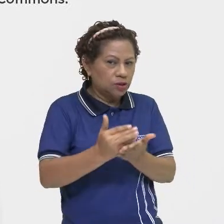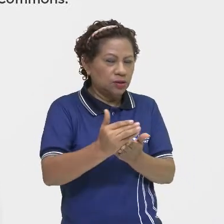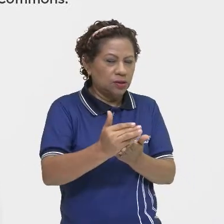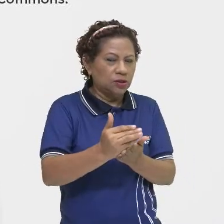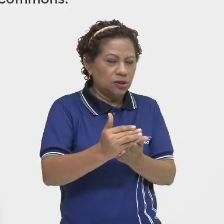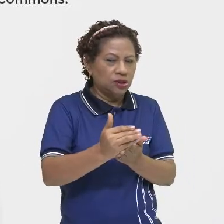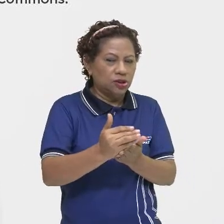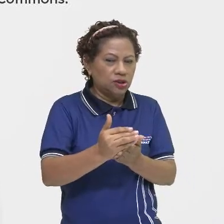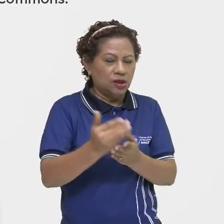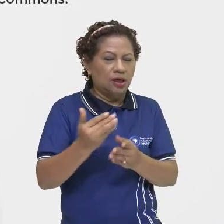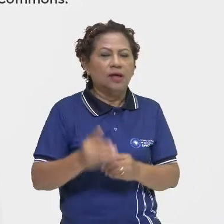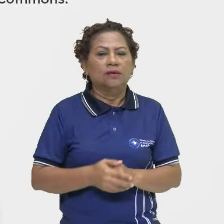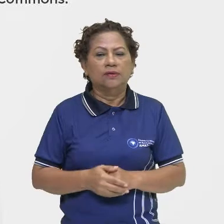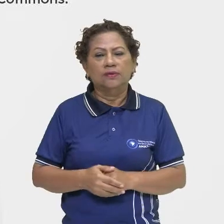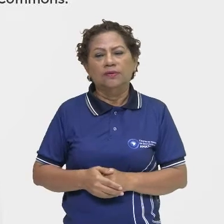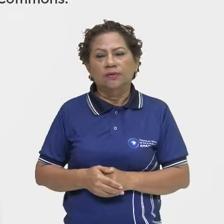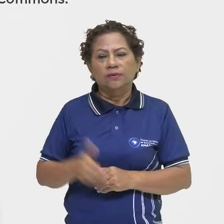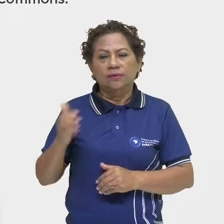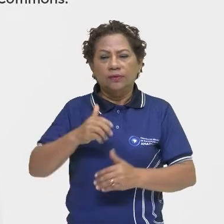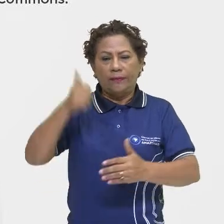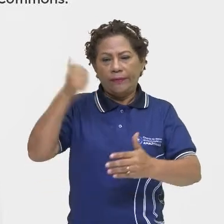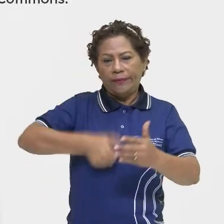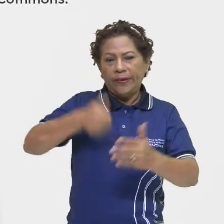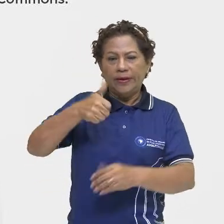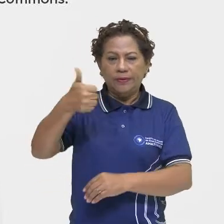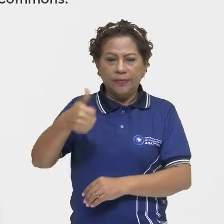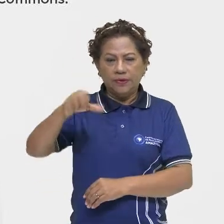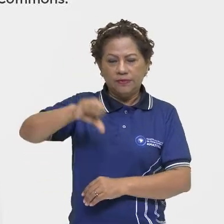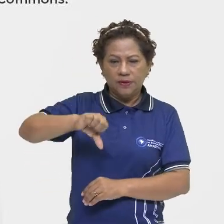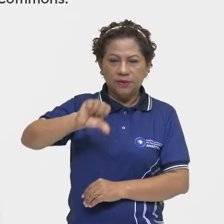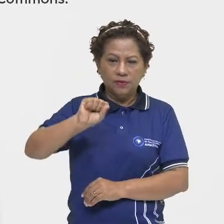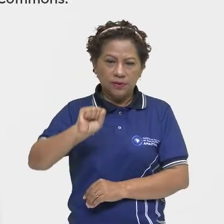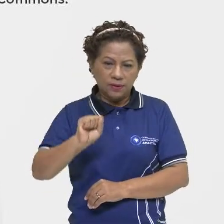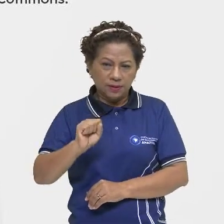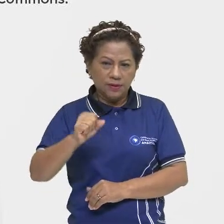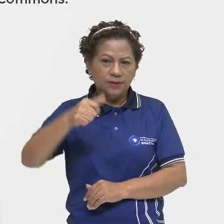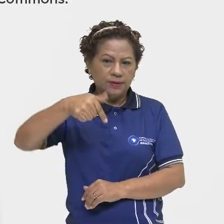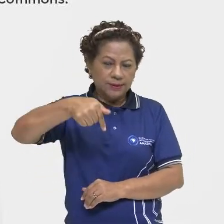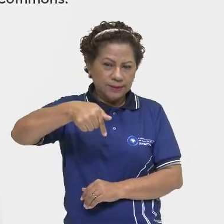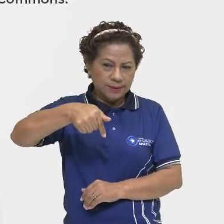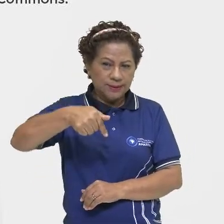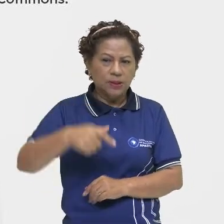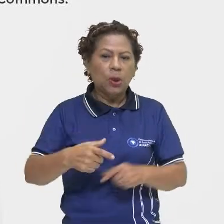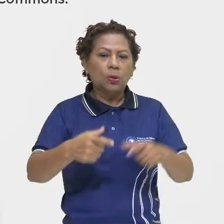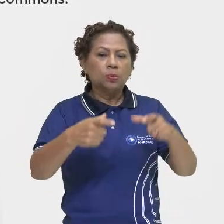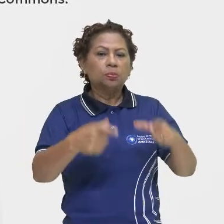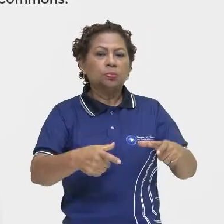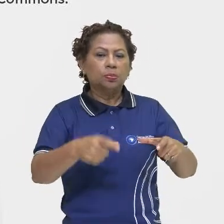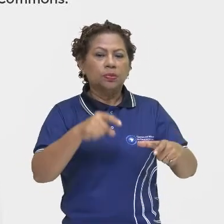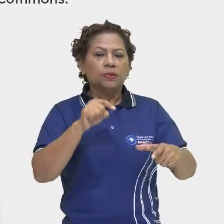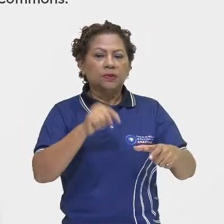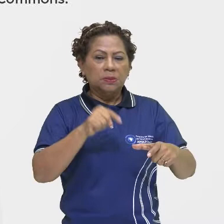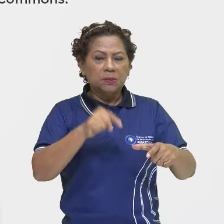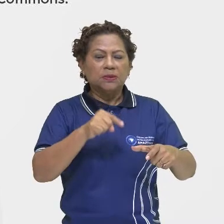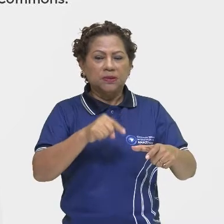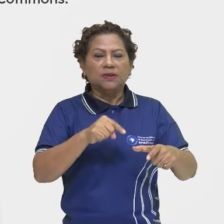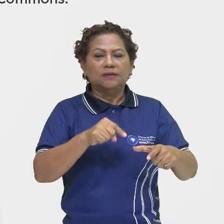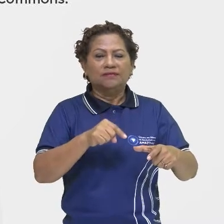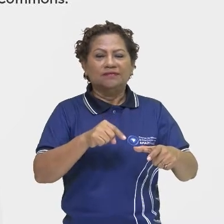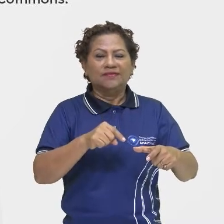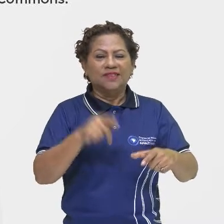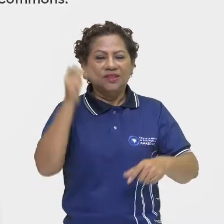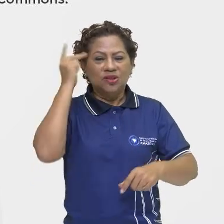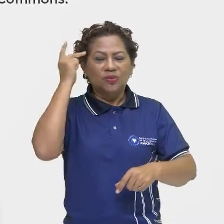1987, no bairro onde cresceram na capital paulista, o Cambuci. Aí nós temos a imagem dos gêmeos, que são Gustavo